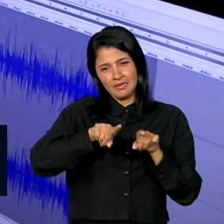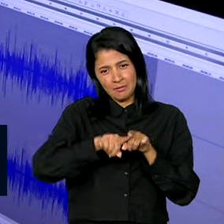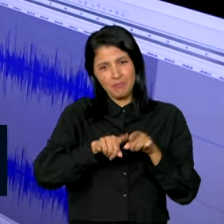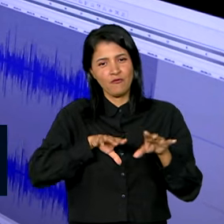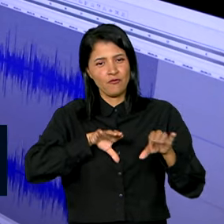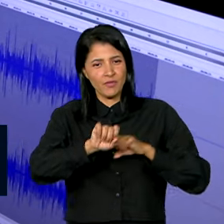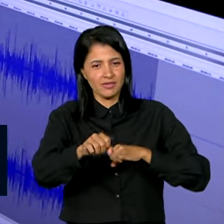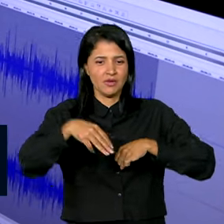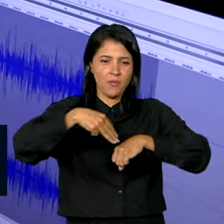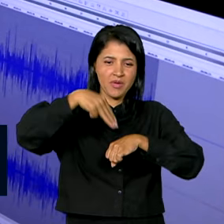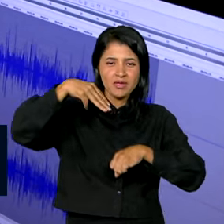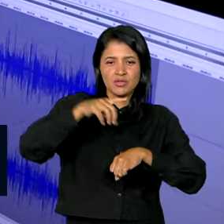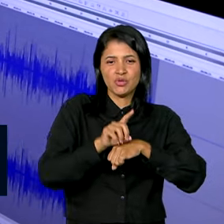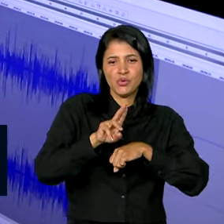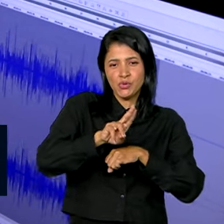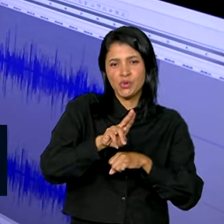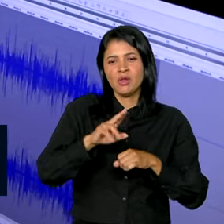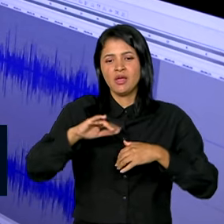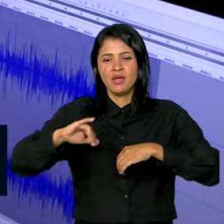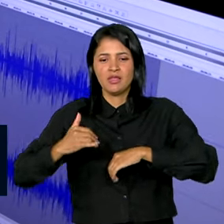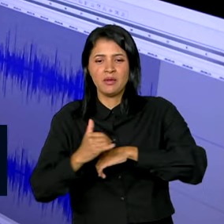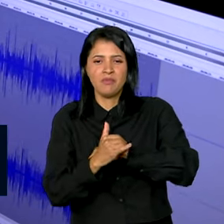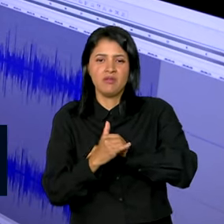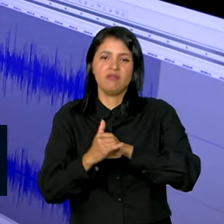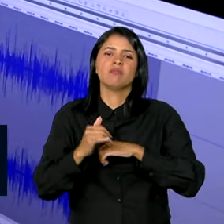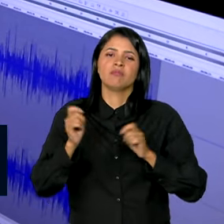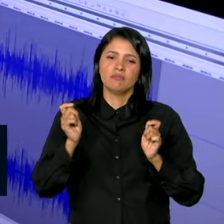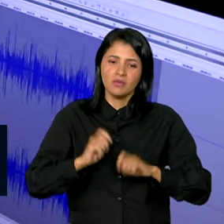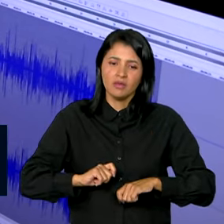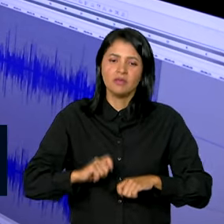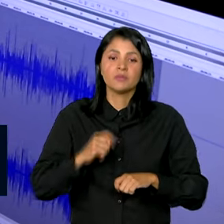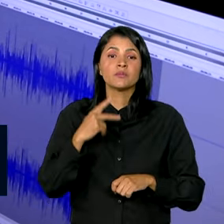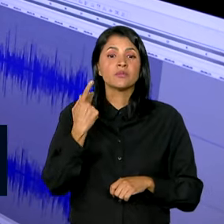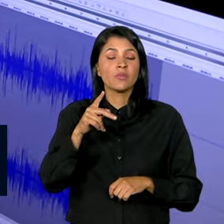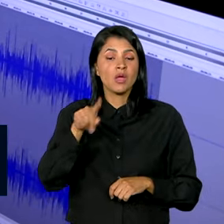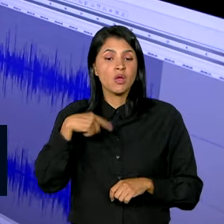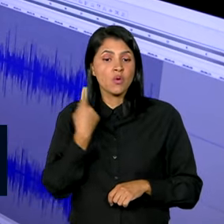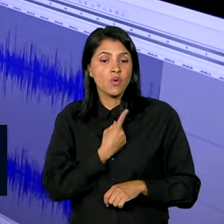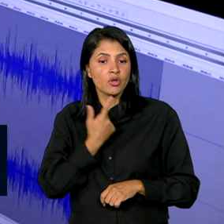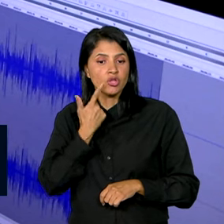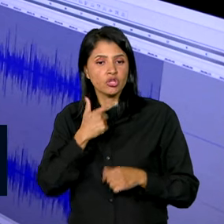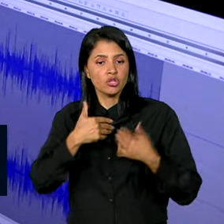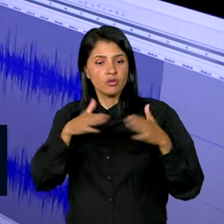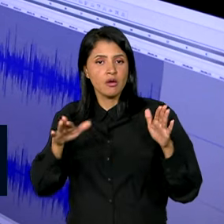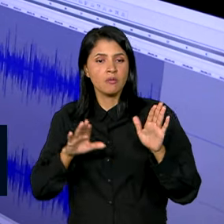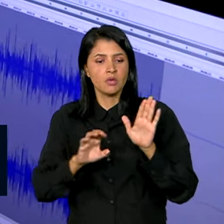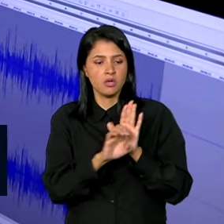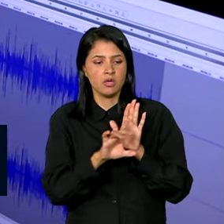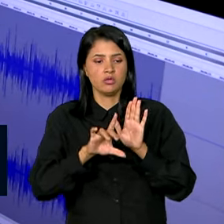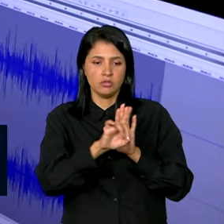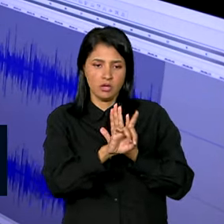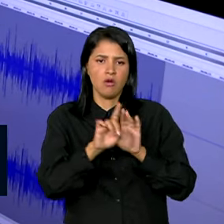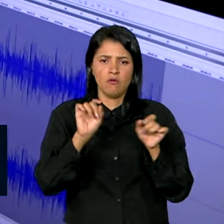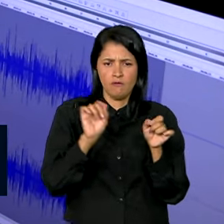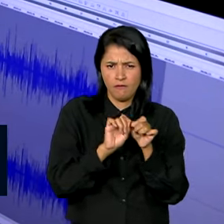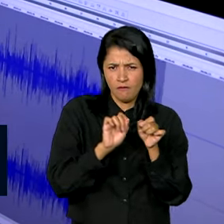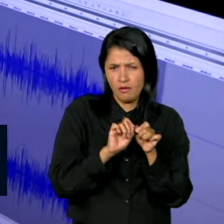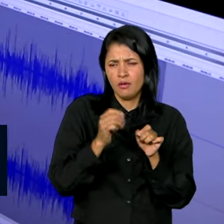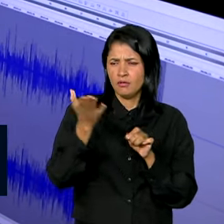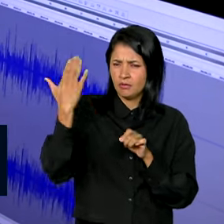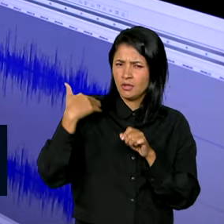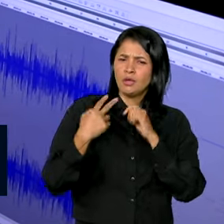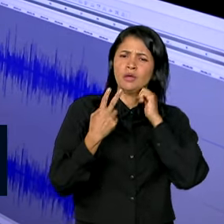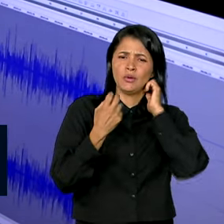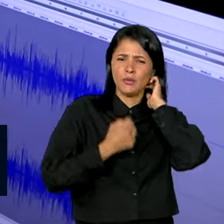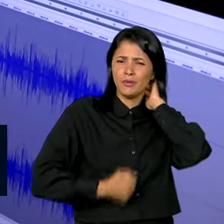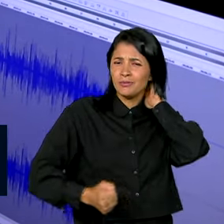mestres, doutores e de infraestrutura. Quando a gente abre os editais, e a gente fez isso